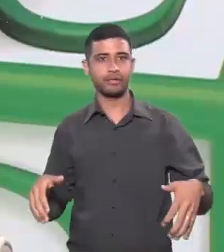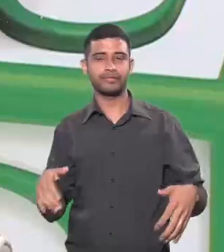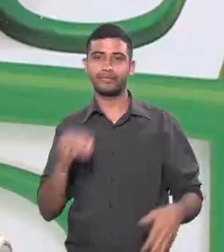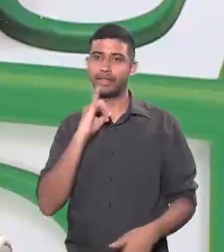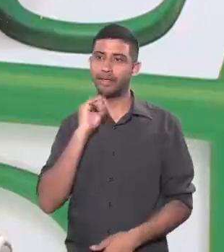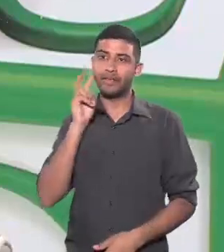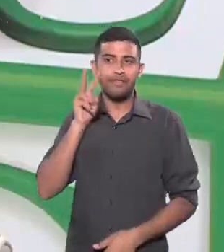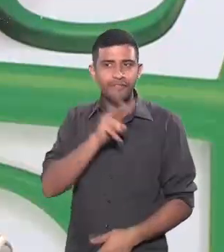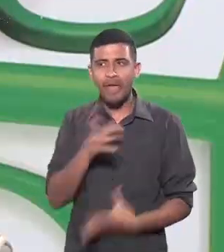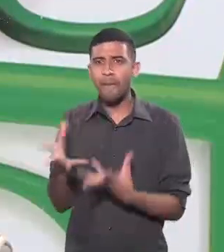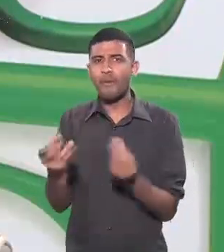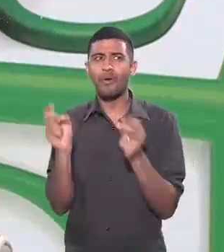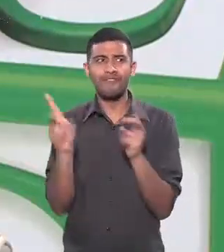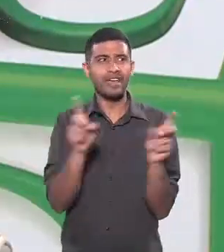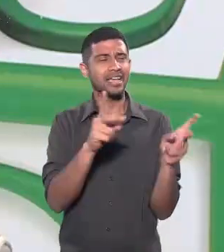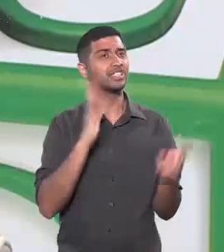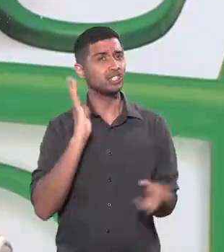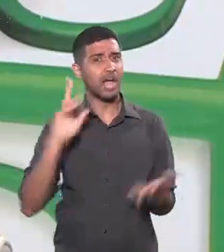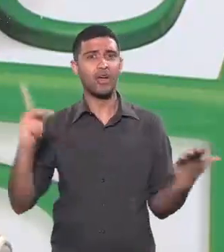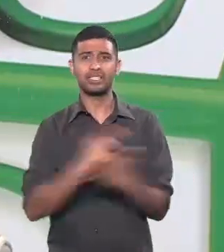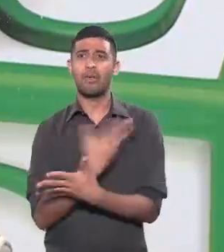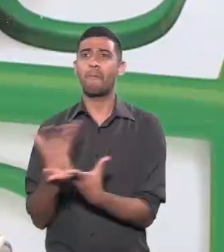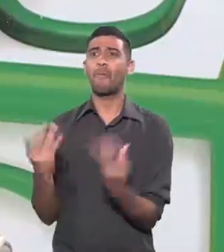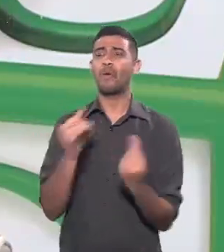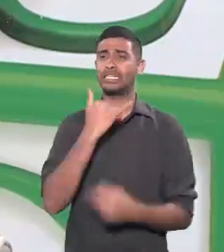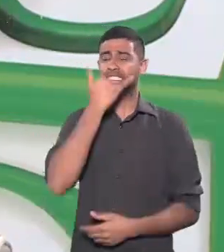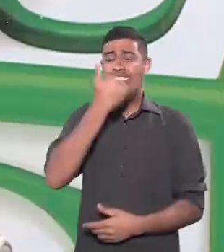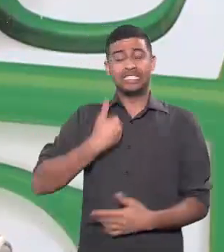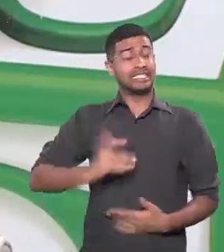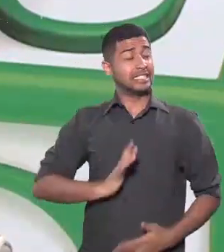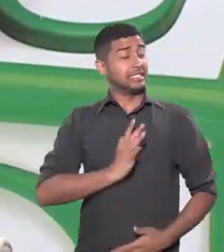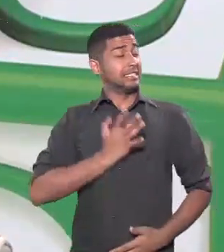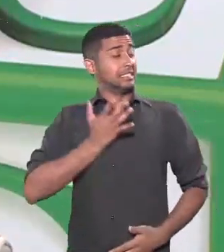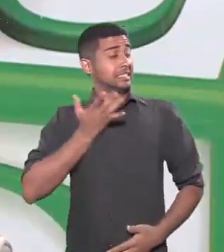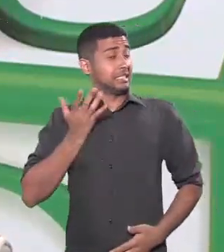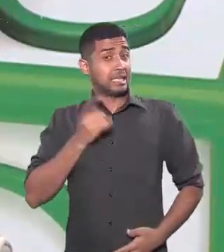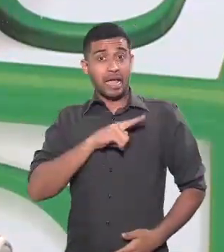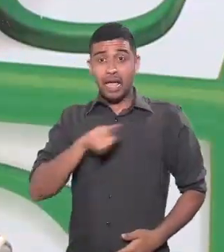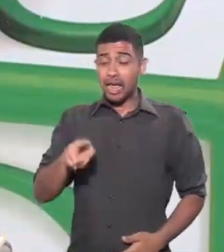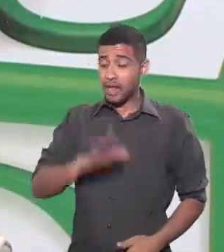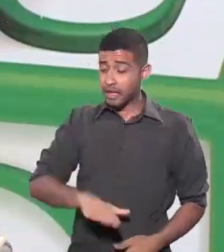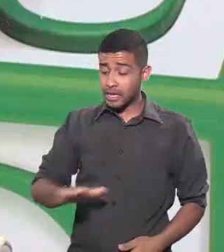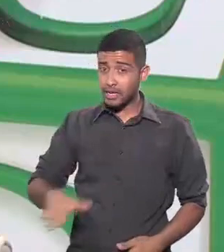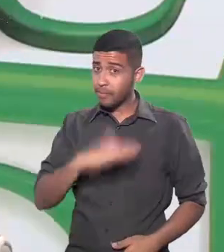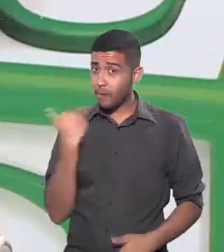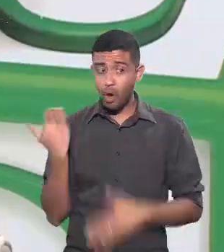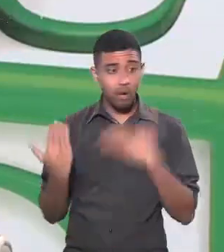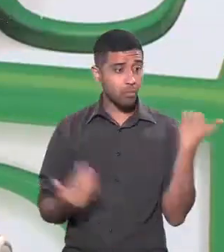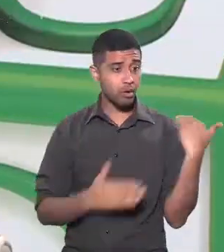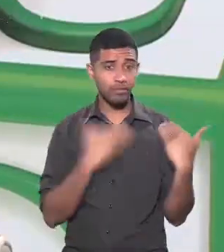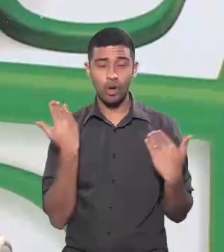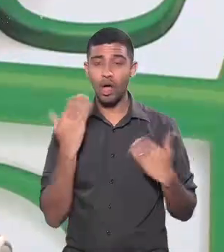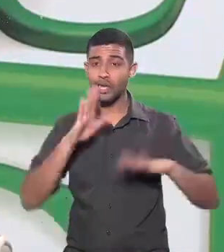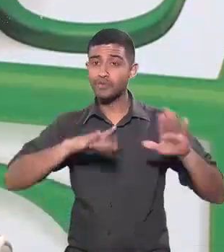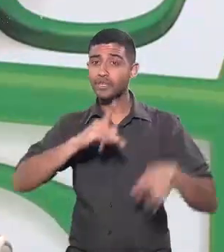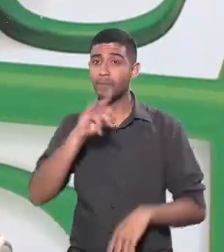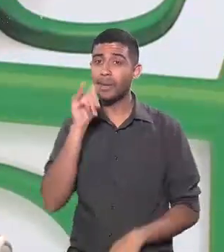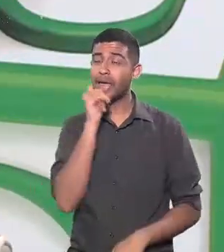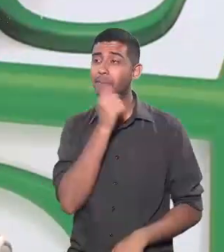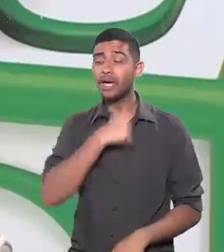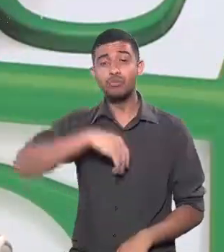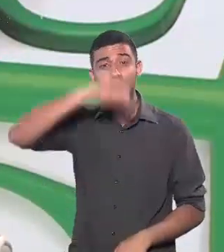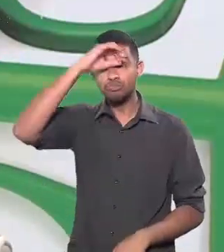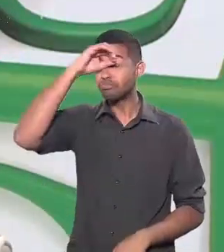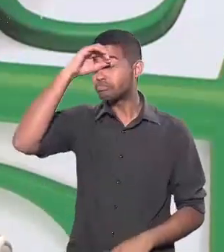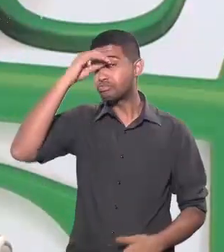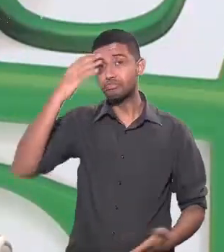por aí. E eu já peguei acidentes terríveis com andador, de crianças, infelizmente, falecendo. Às vezes, os pais não têm